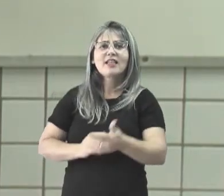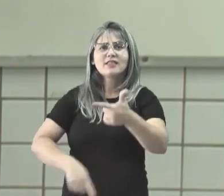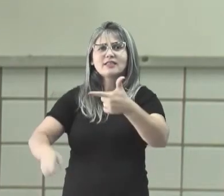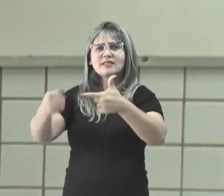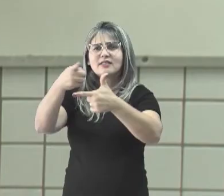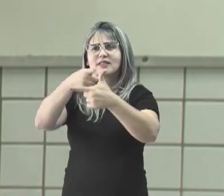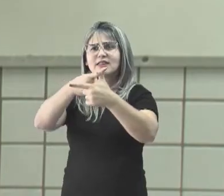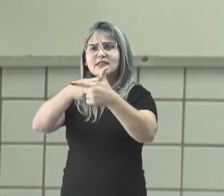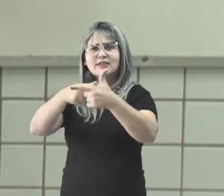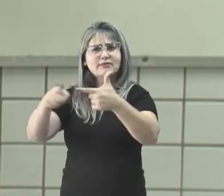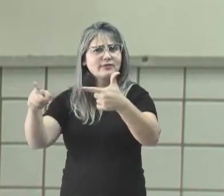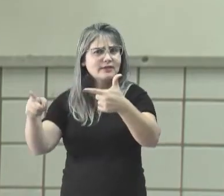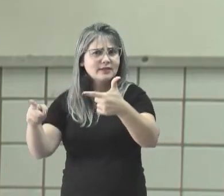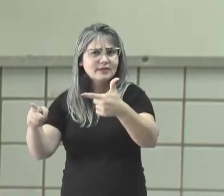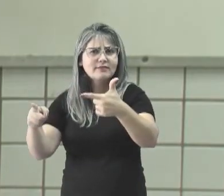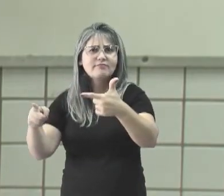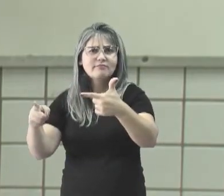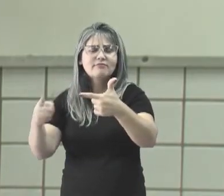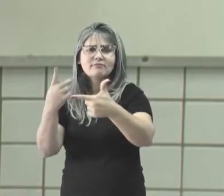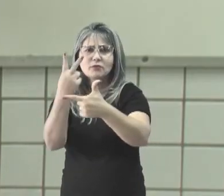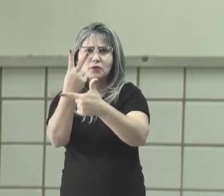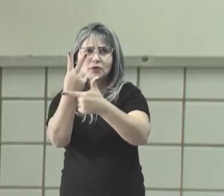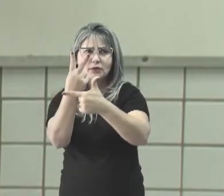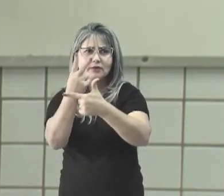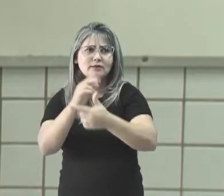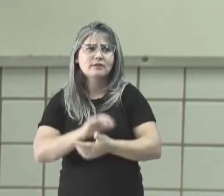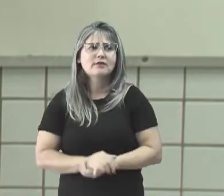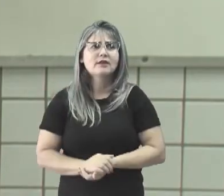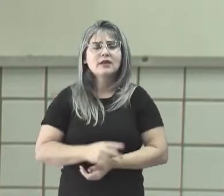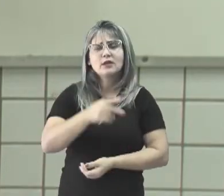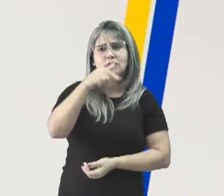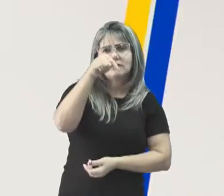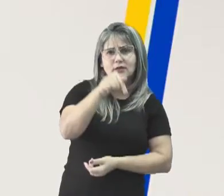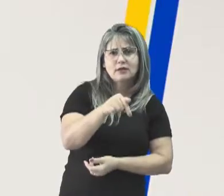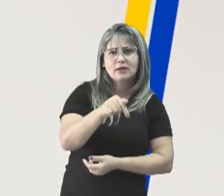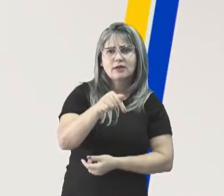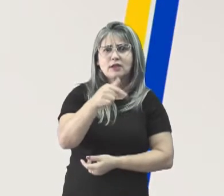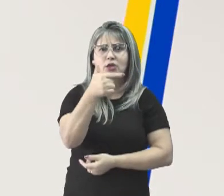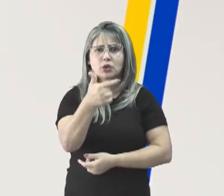que multiplicar por 2. Então, 72 vezes 2 é igual a